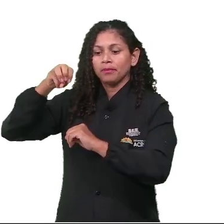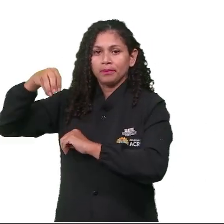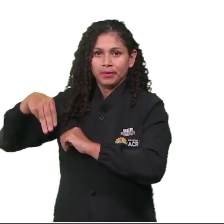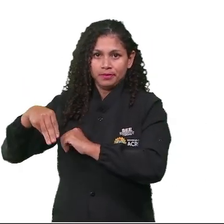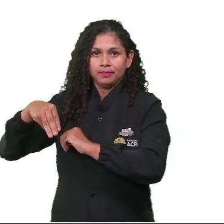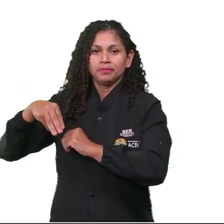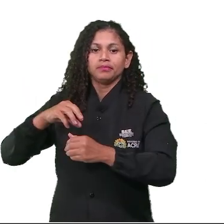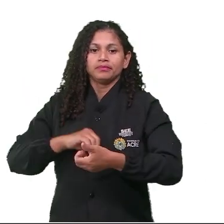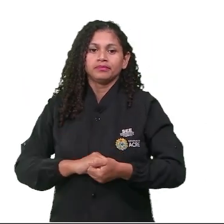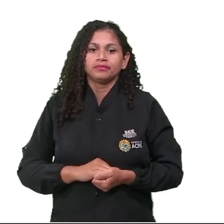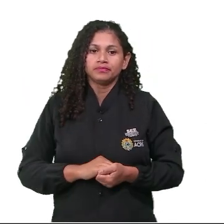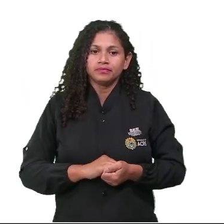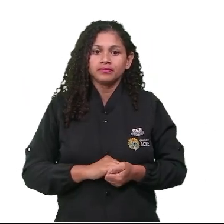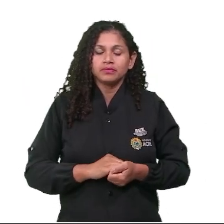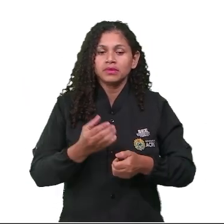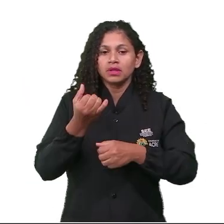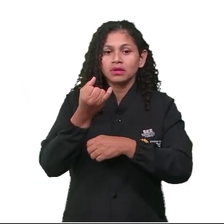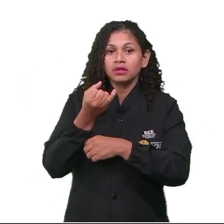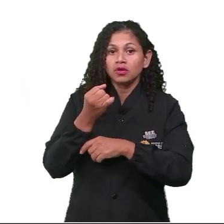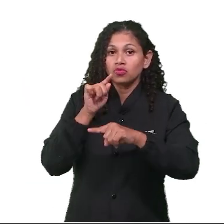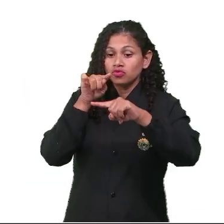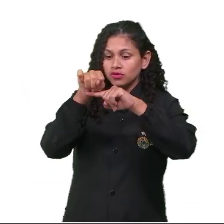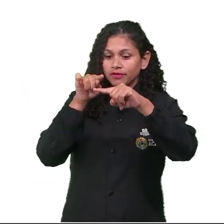quantos metros? Eu divido por 100.